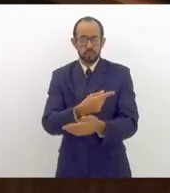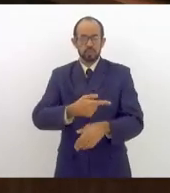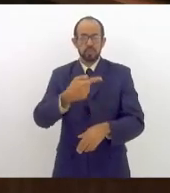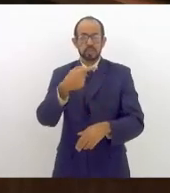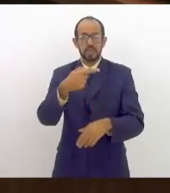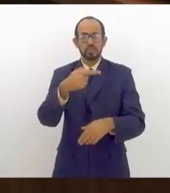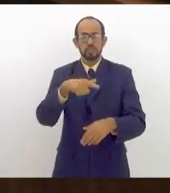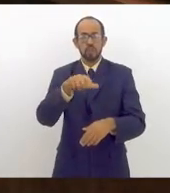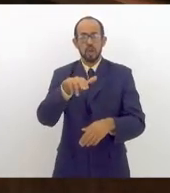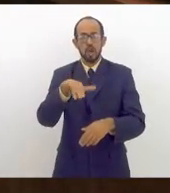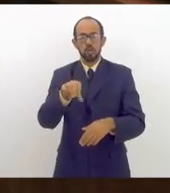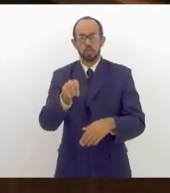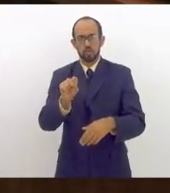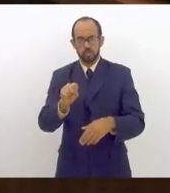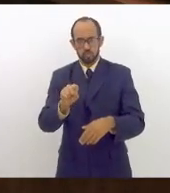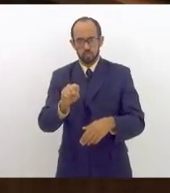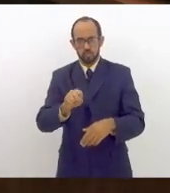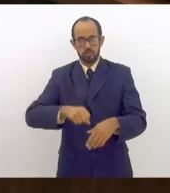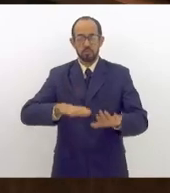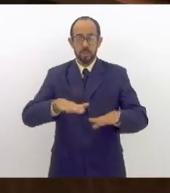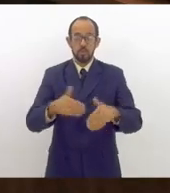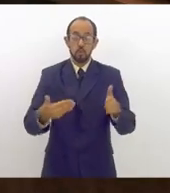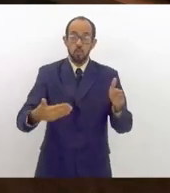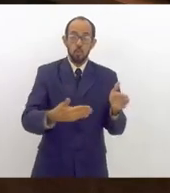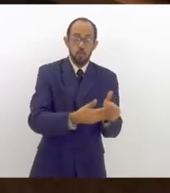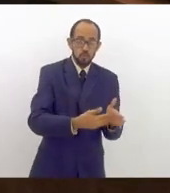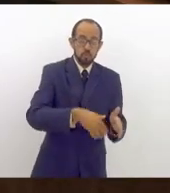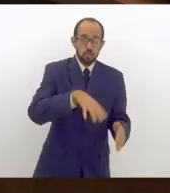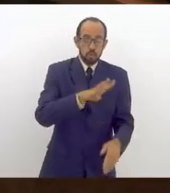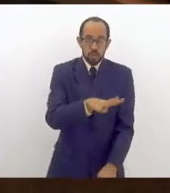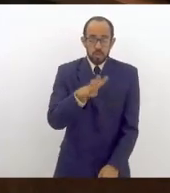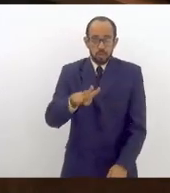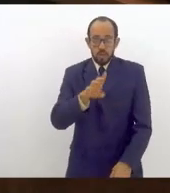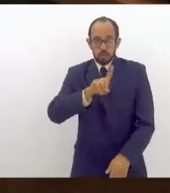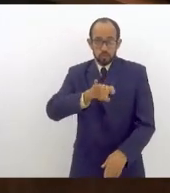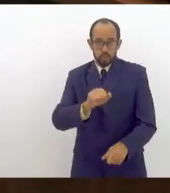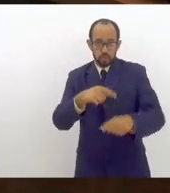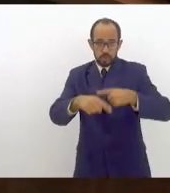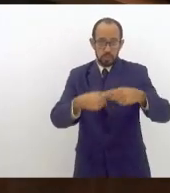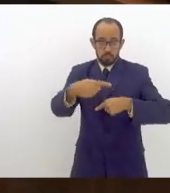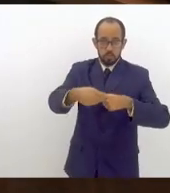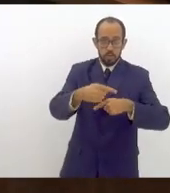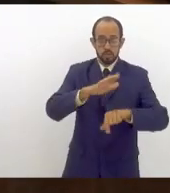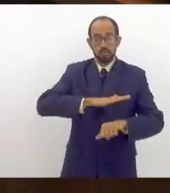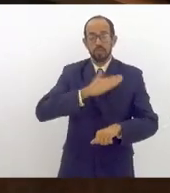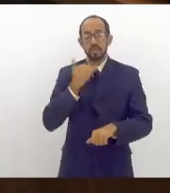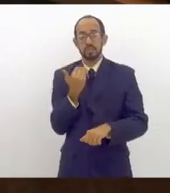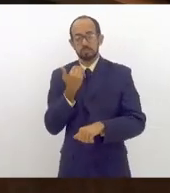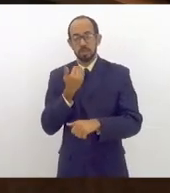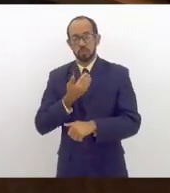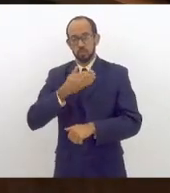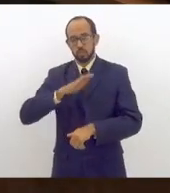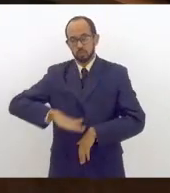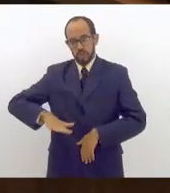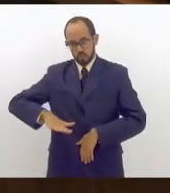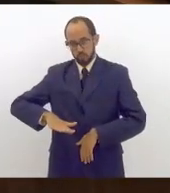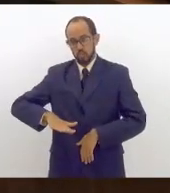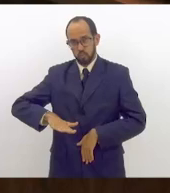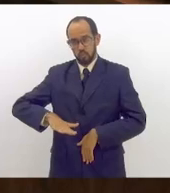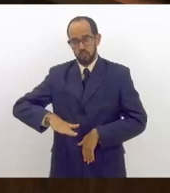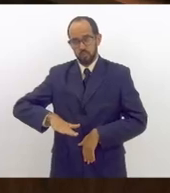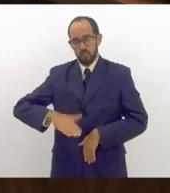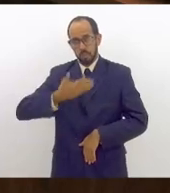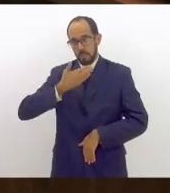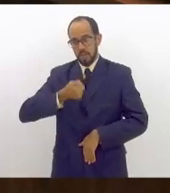laudos, sendo que o último 44 dias depois do falecimento do garoto. Aliás, está melhor do que